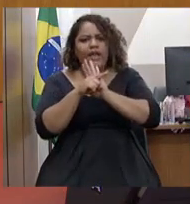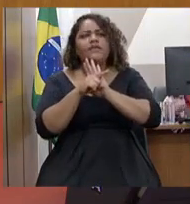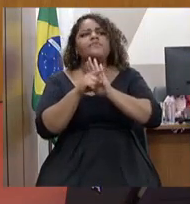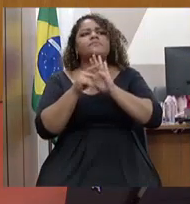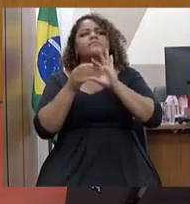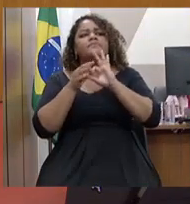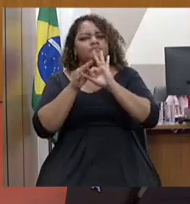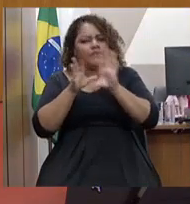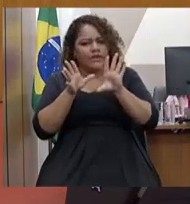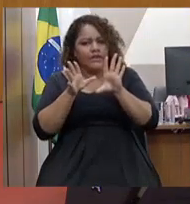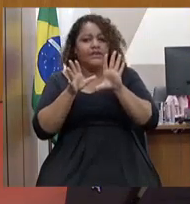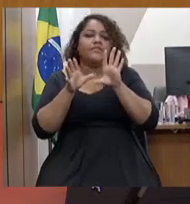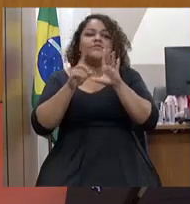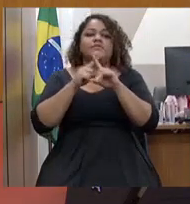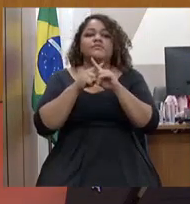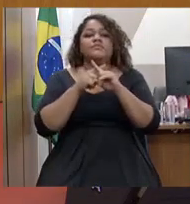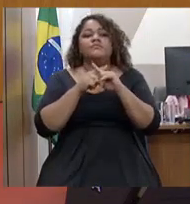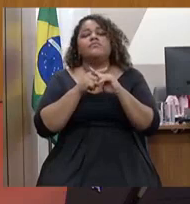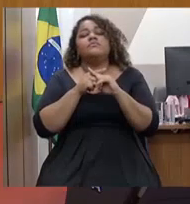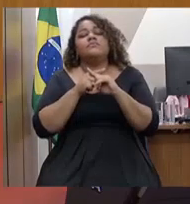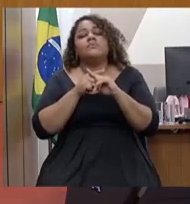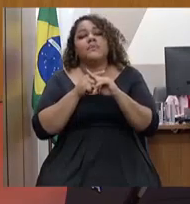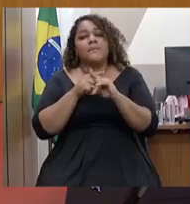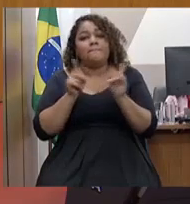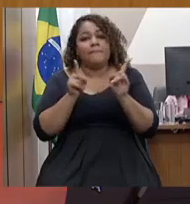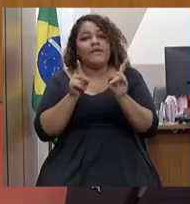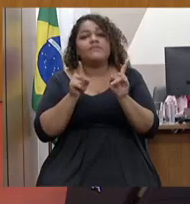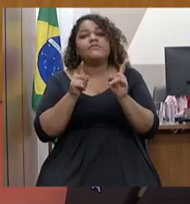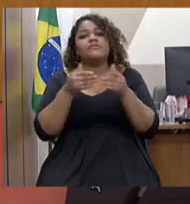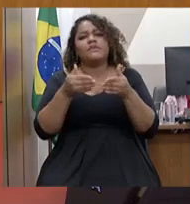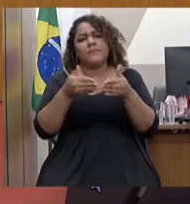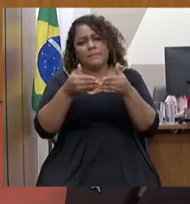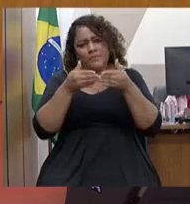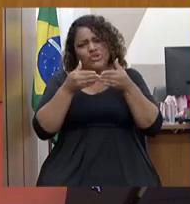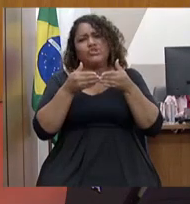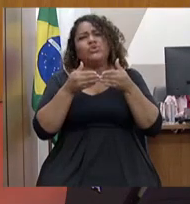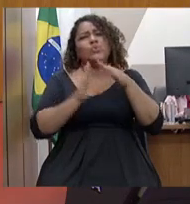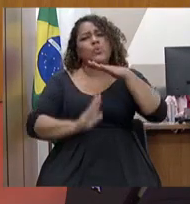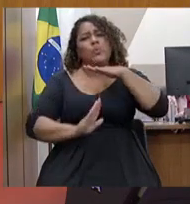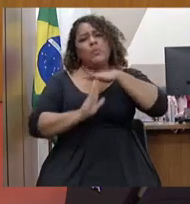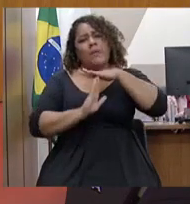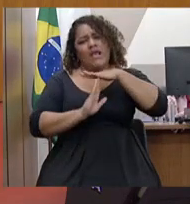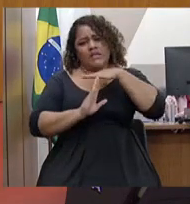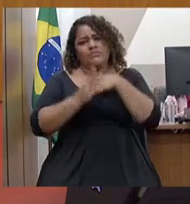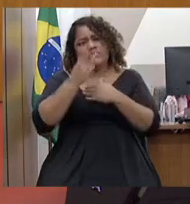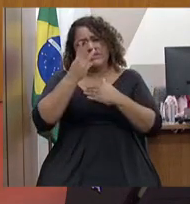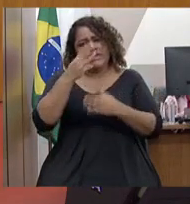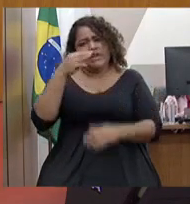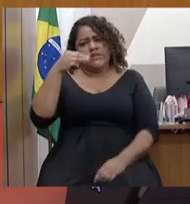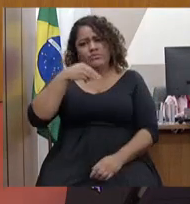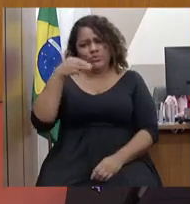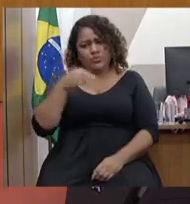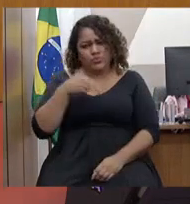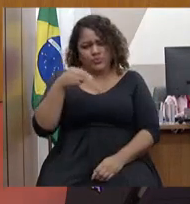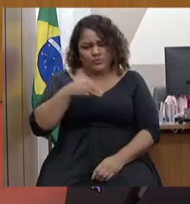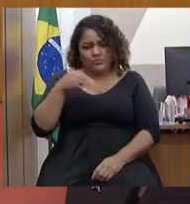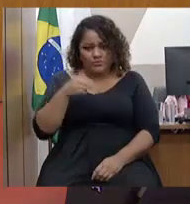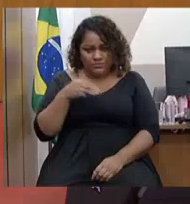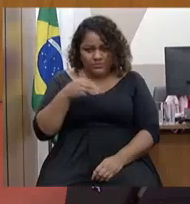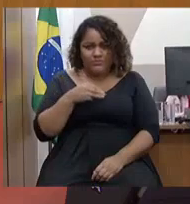e a gente pede né que seja máximo três minutos e se dirige ali ao